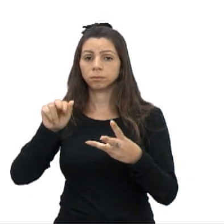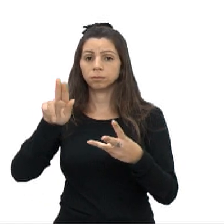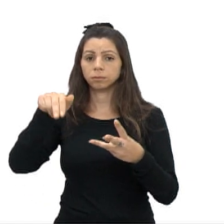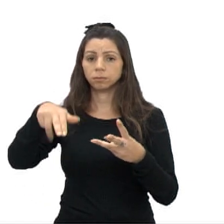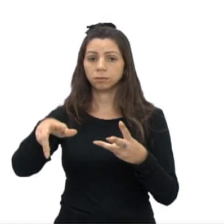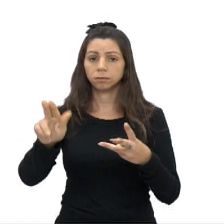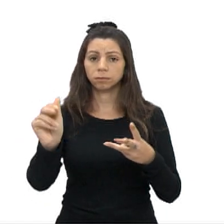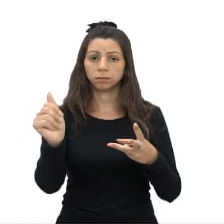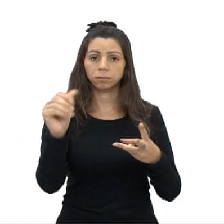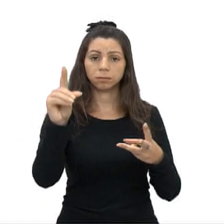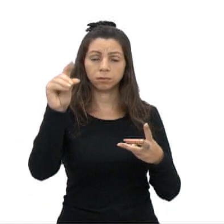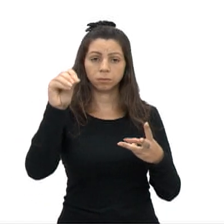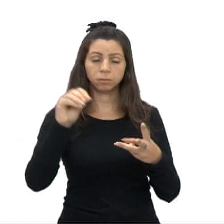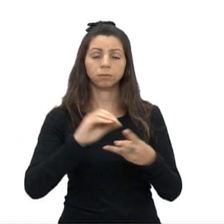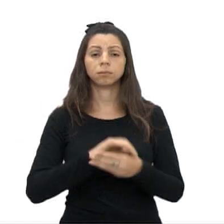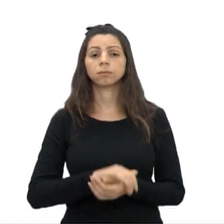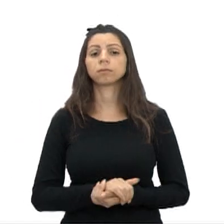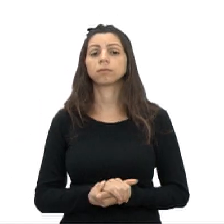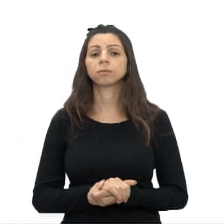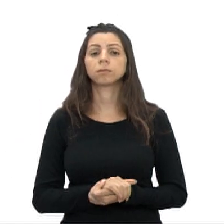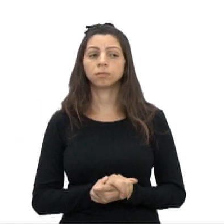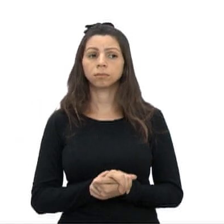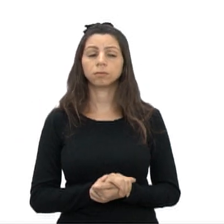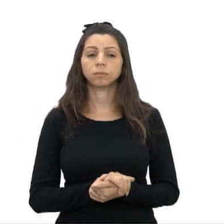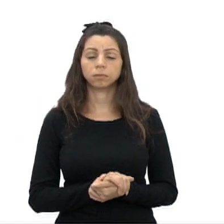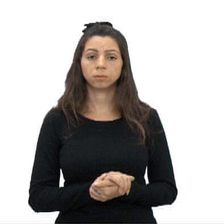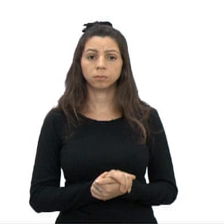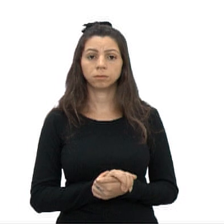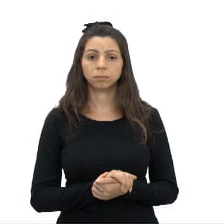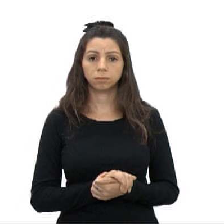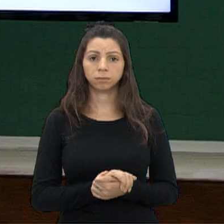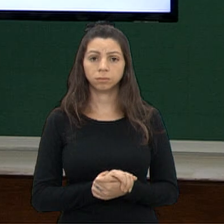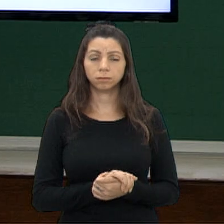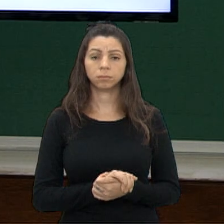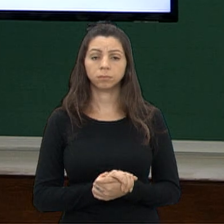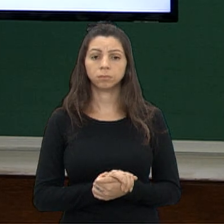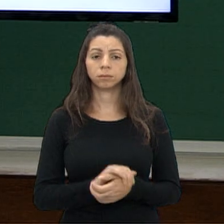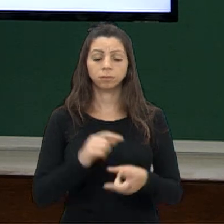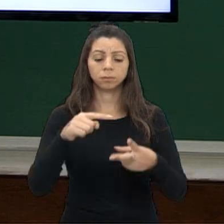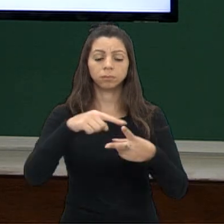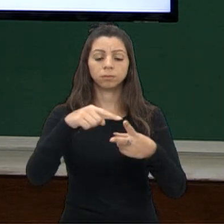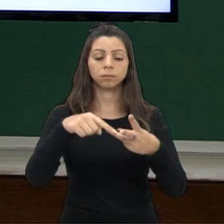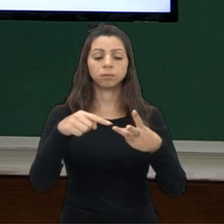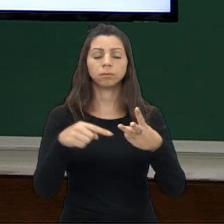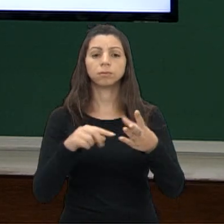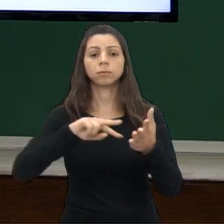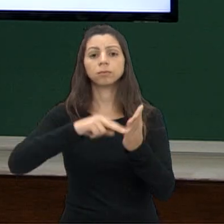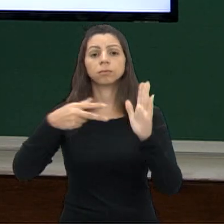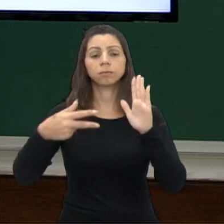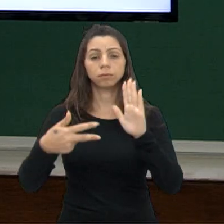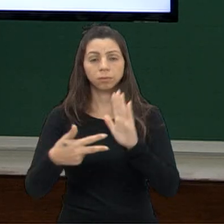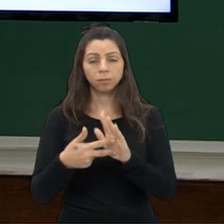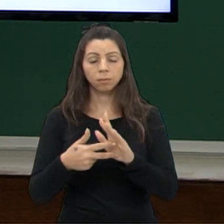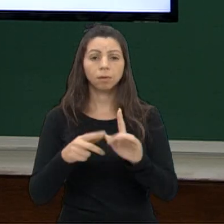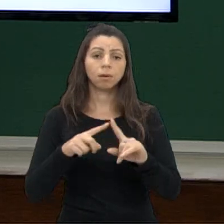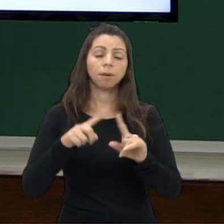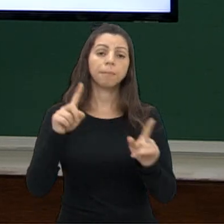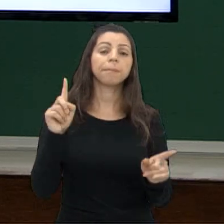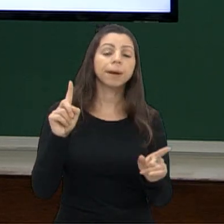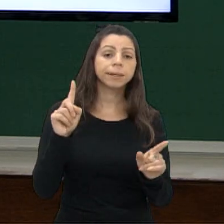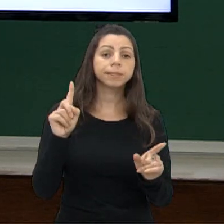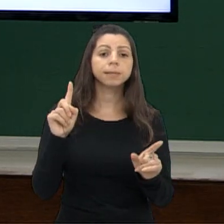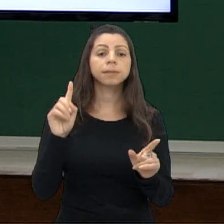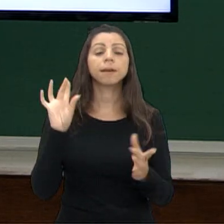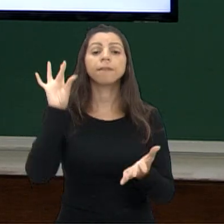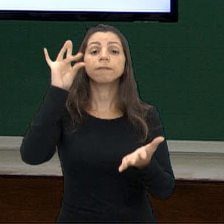vivida por Tavinho. Então, como eu disse, as 3 alternativas dão o sentido de acabrunhado, mas somente algumas